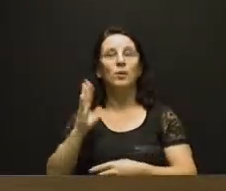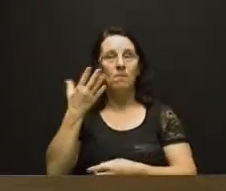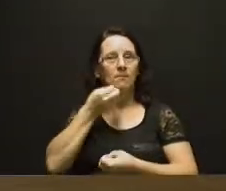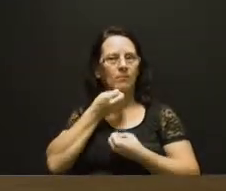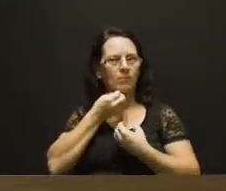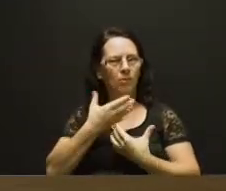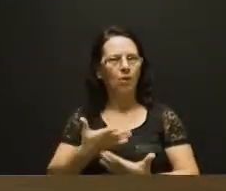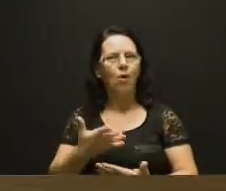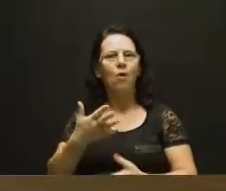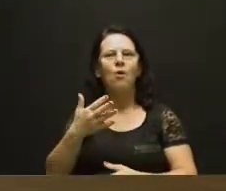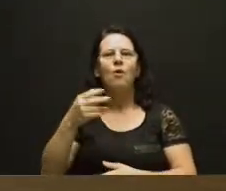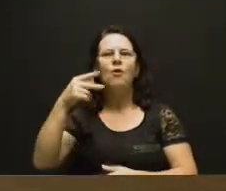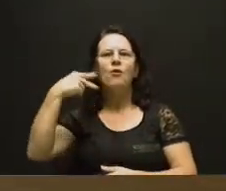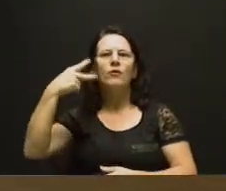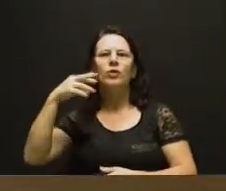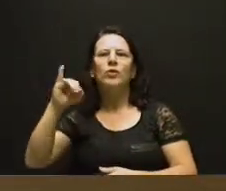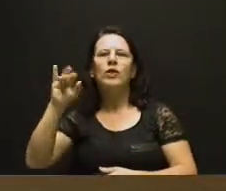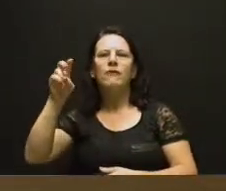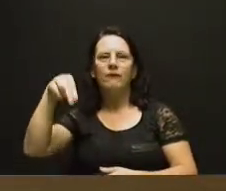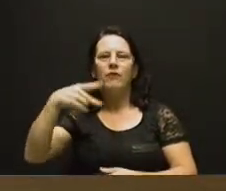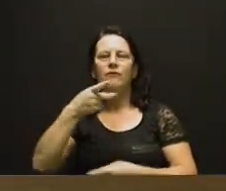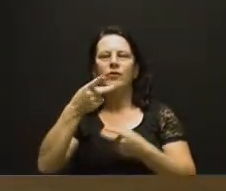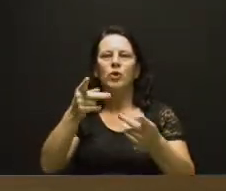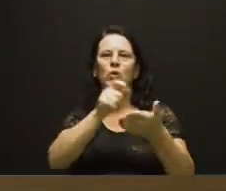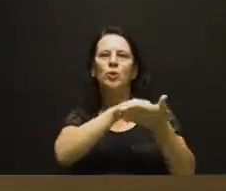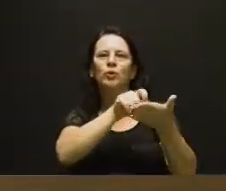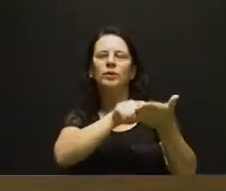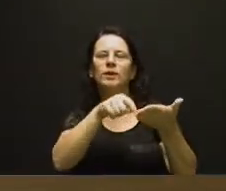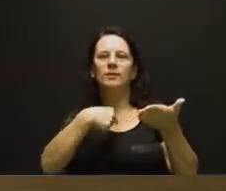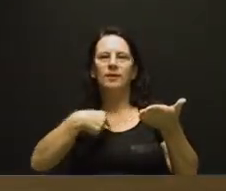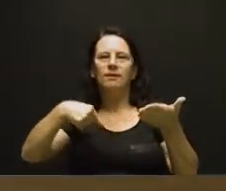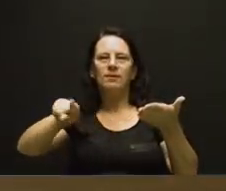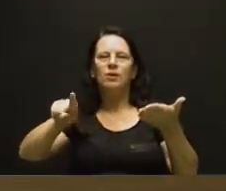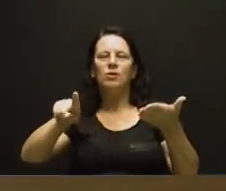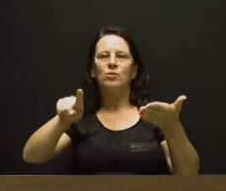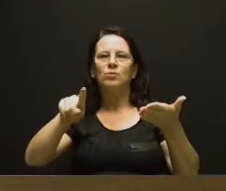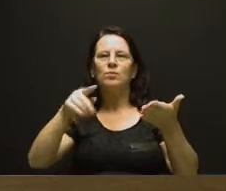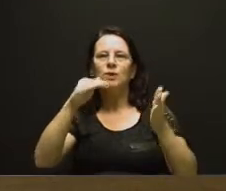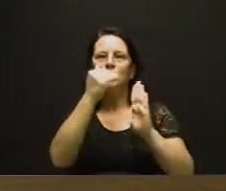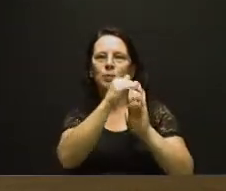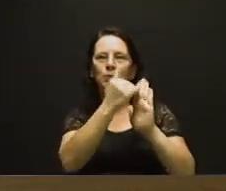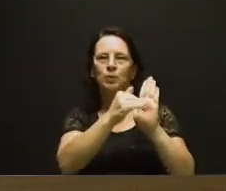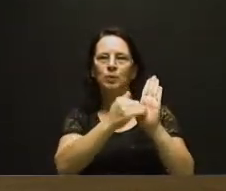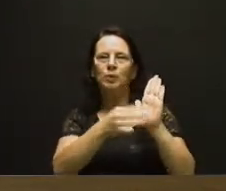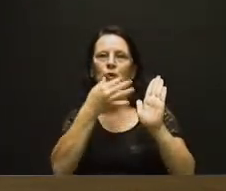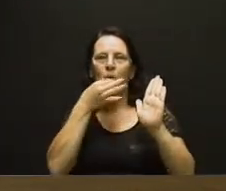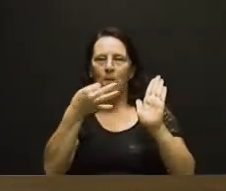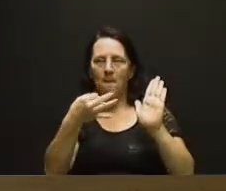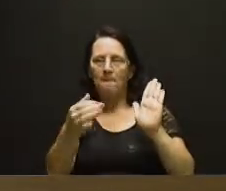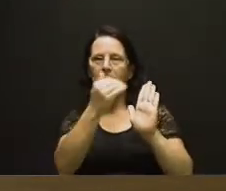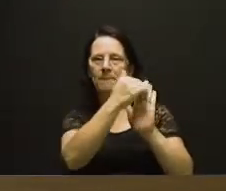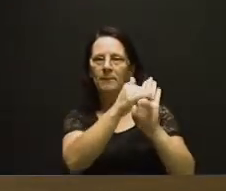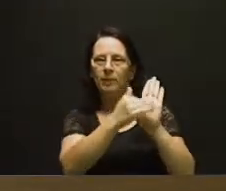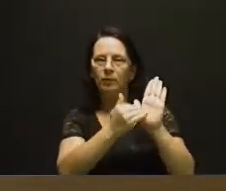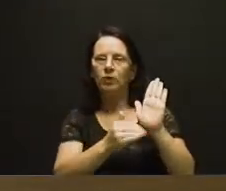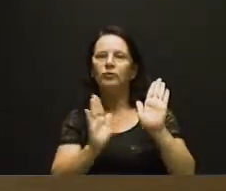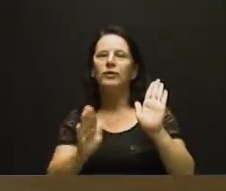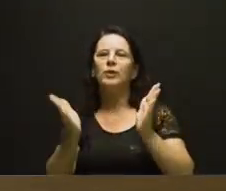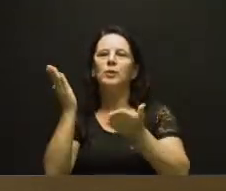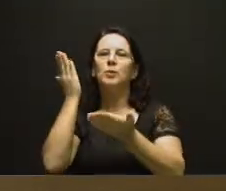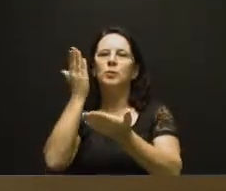bom e que vão colocar uma coisa que eu notei que daqui sairão algumas propostas não é isso vai ser protocolado